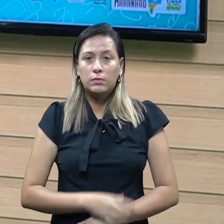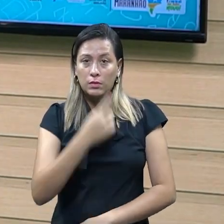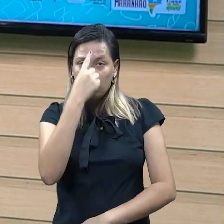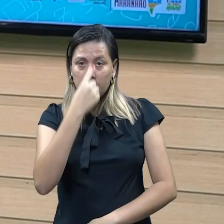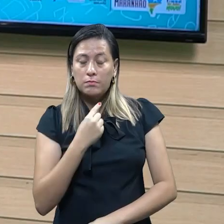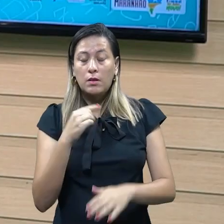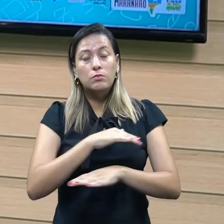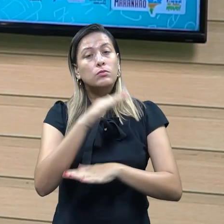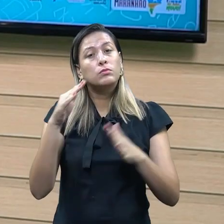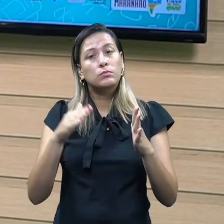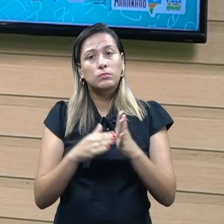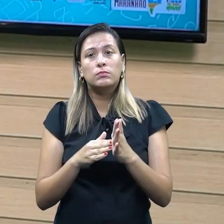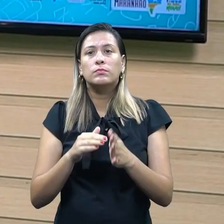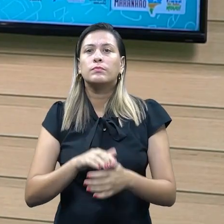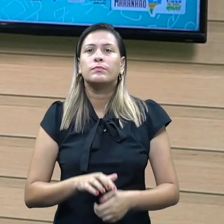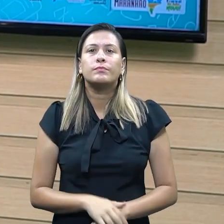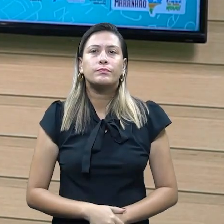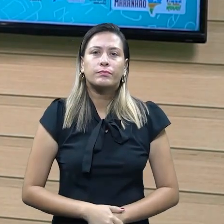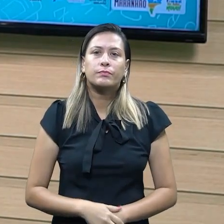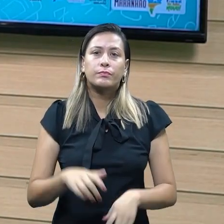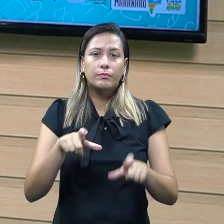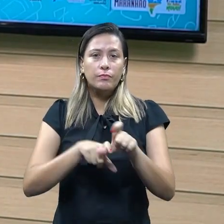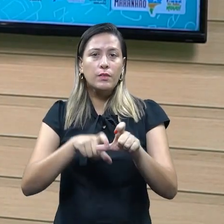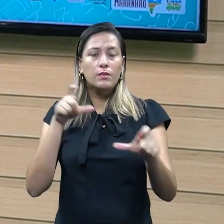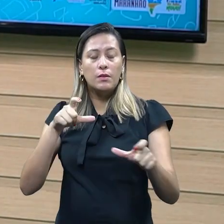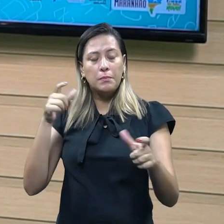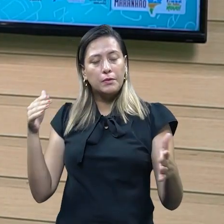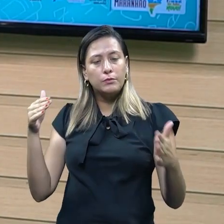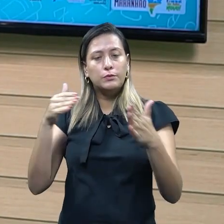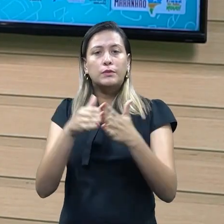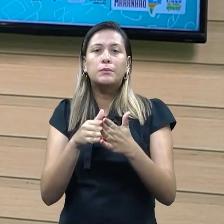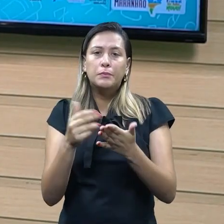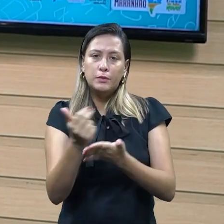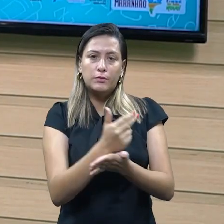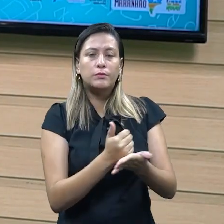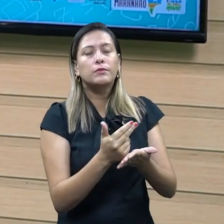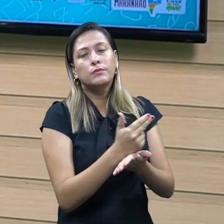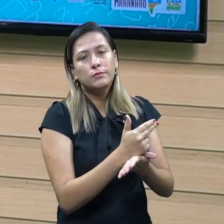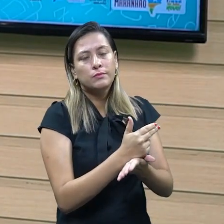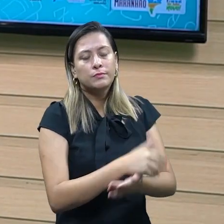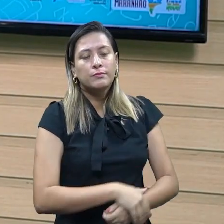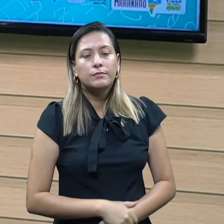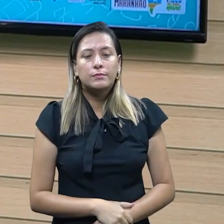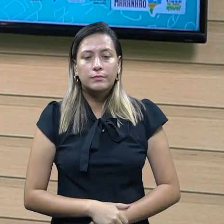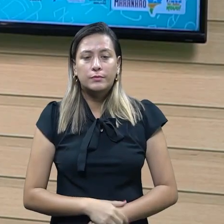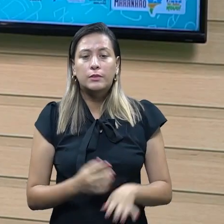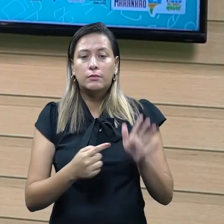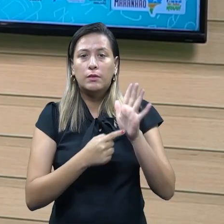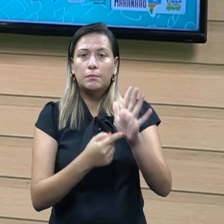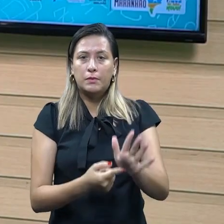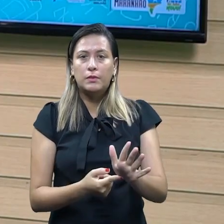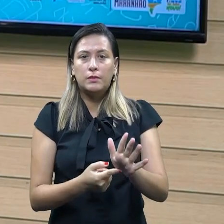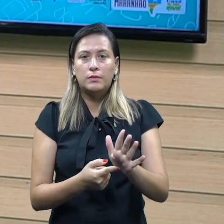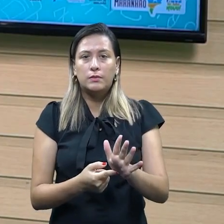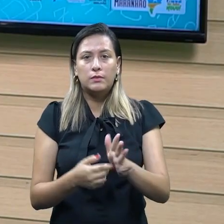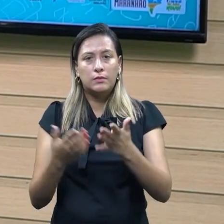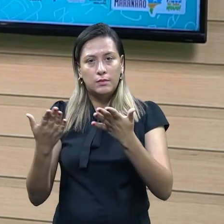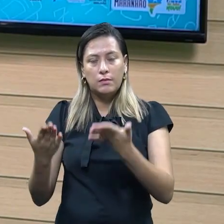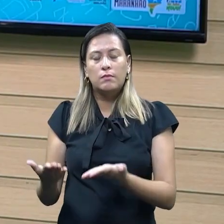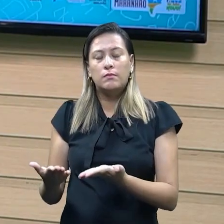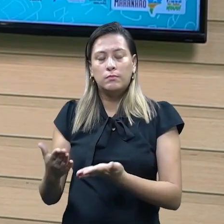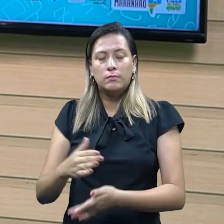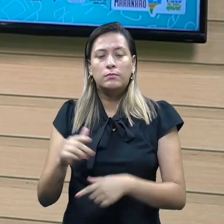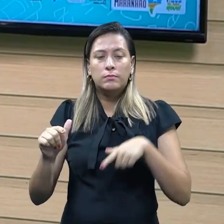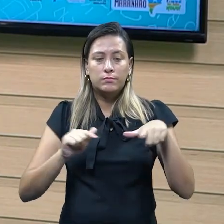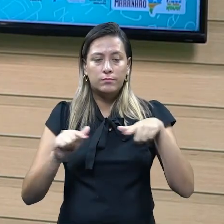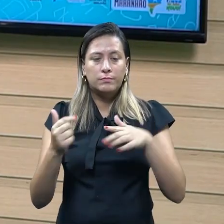toda a figura, todo o desenho, independentemente dos limites que vão aparecer ali na folha de plotagem